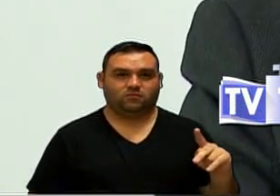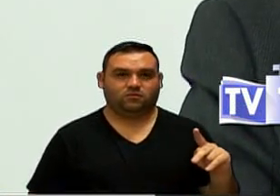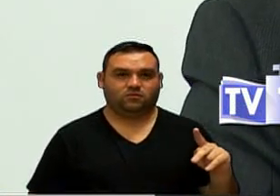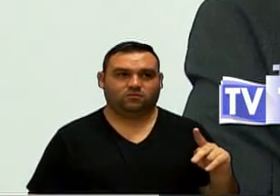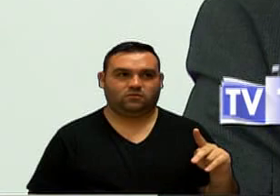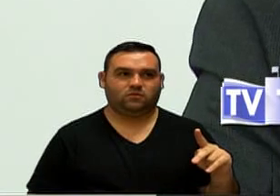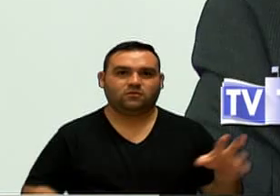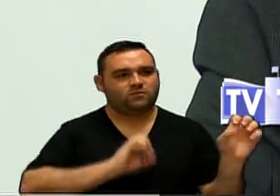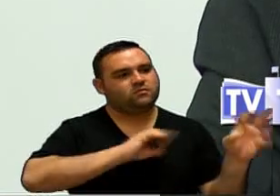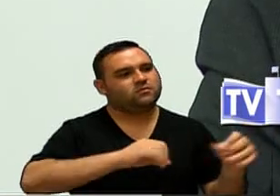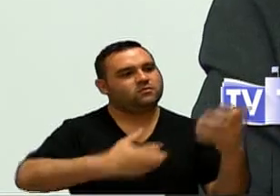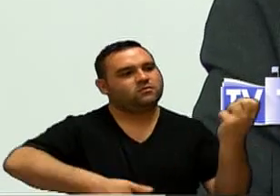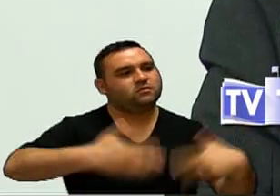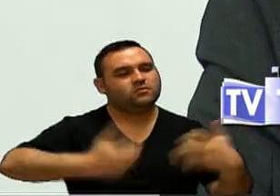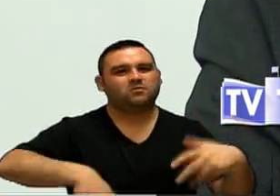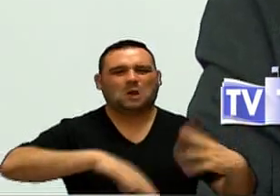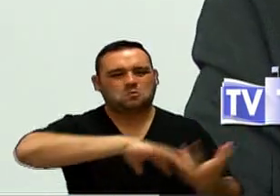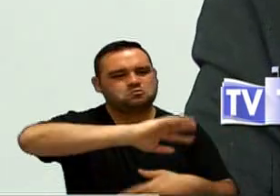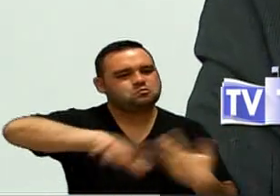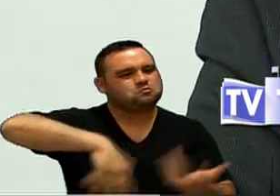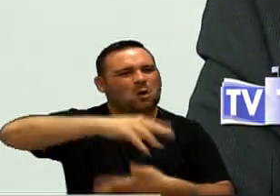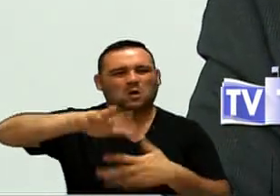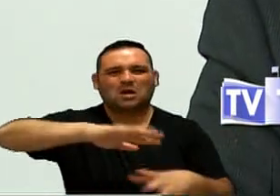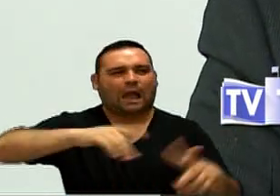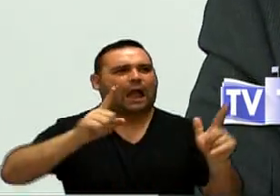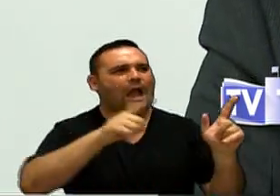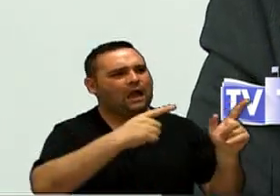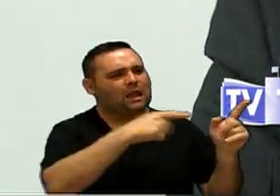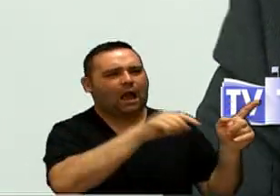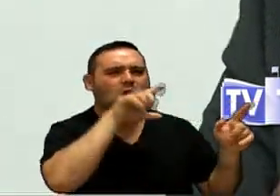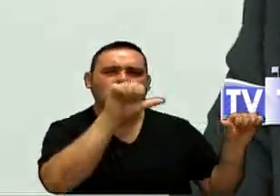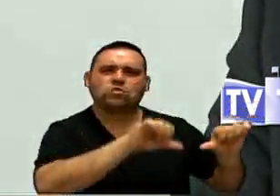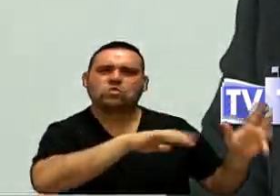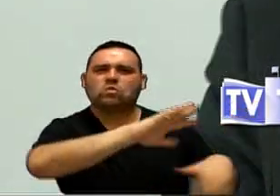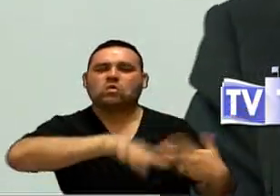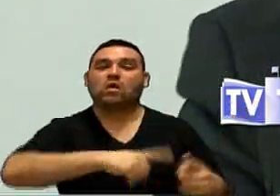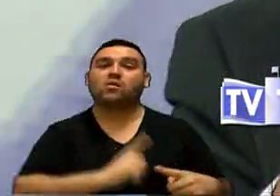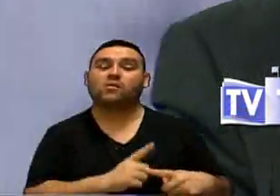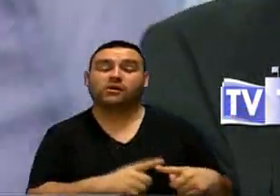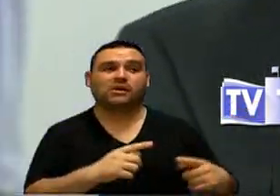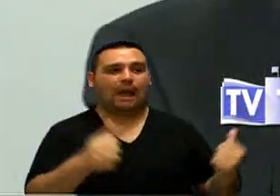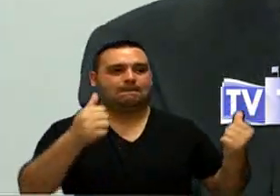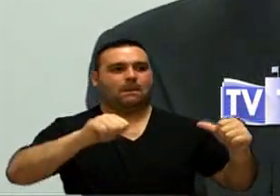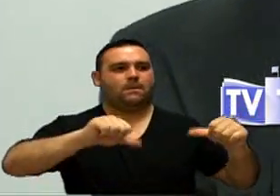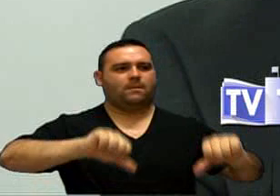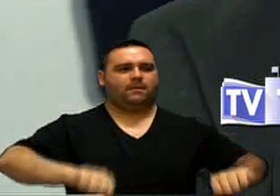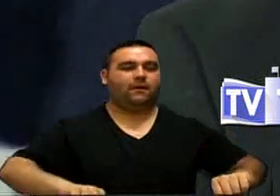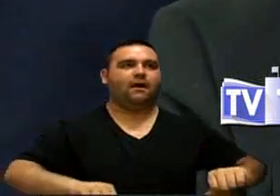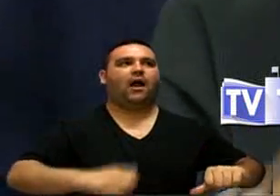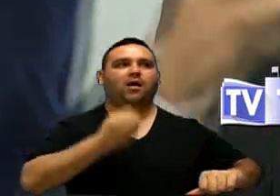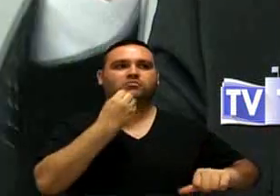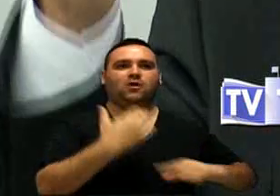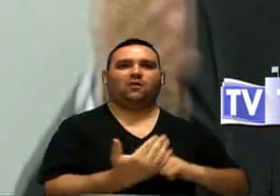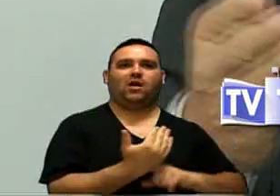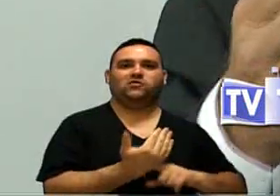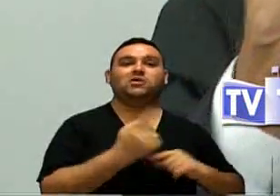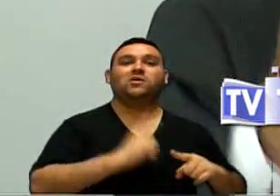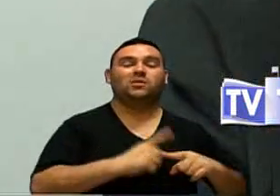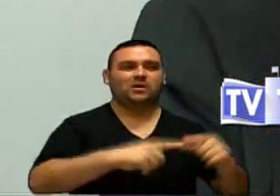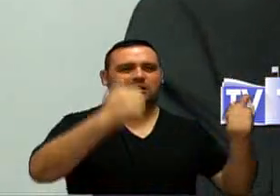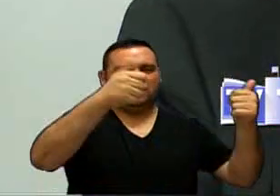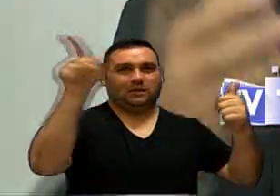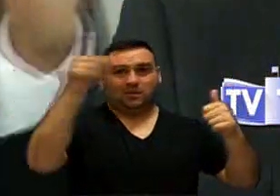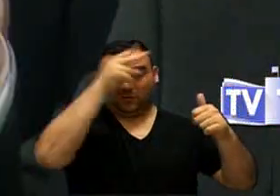que prega o caos para a população, para ficar aquela história, o quanto pior, melhor. Porque quanto pior ficar